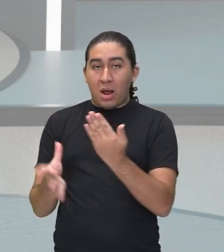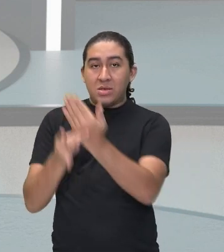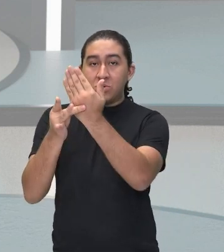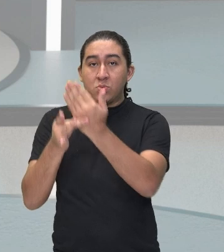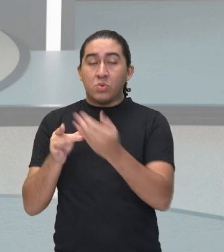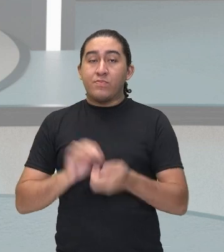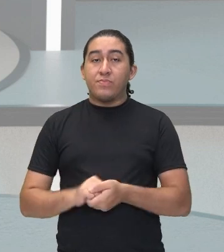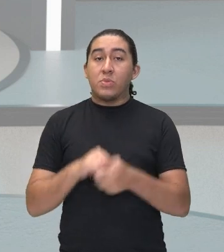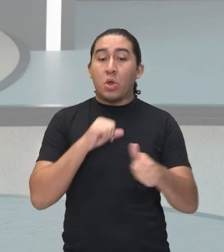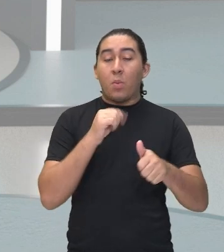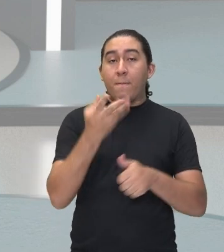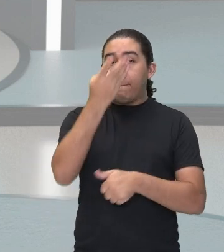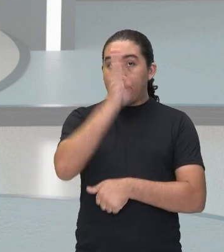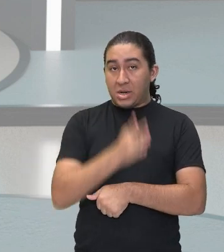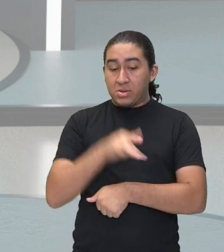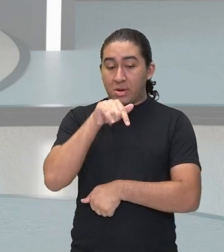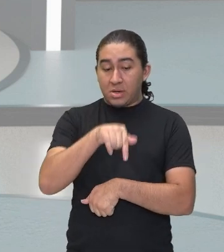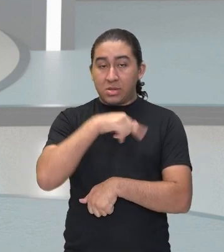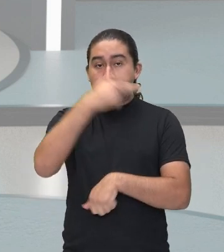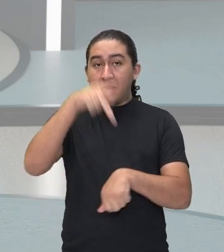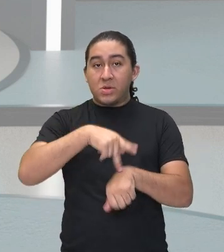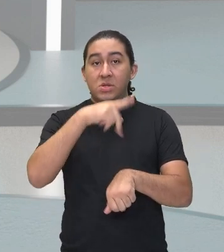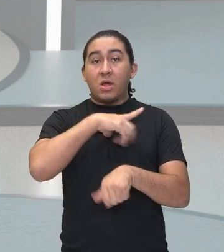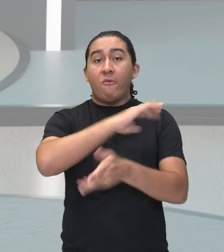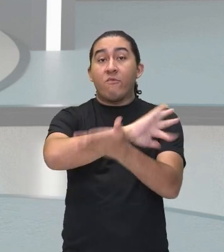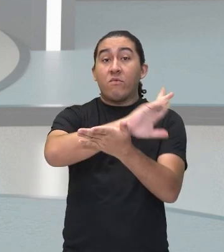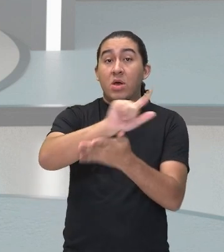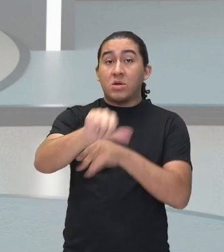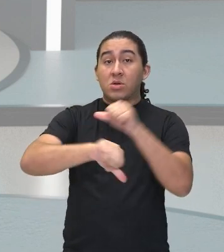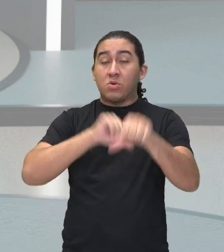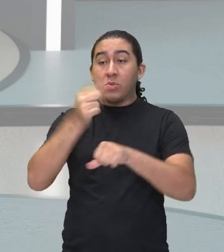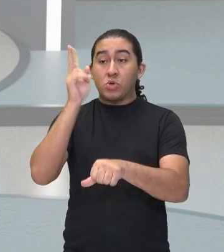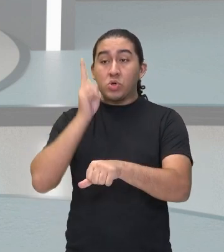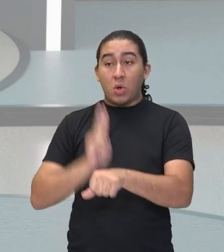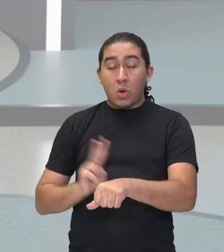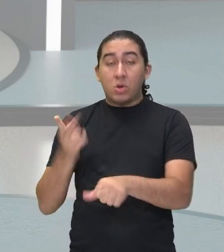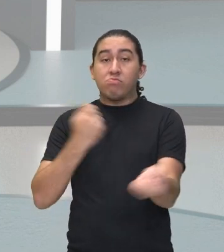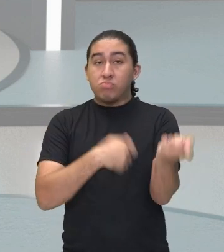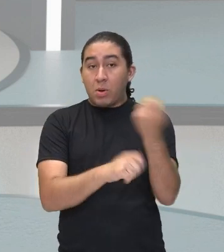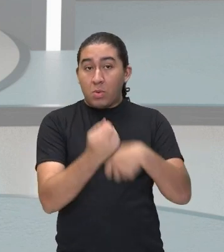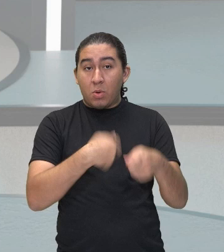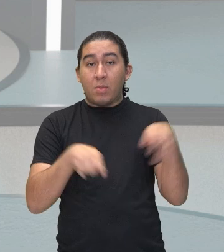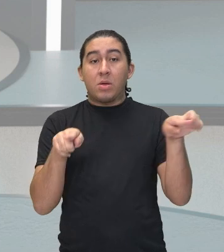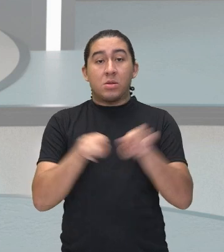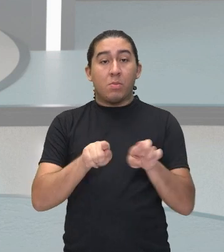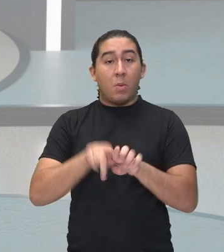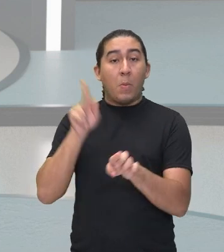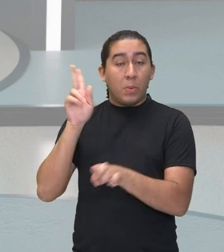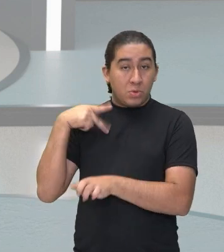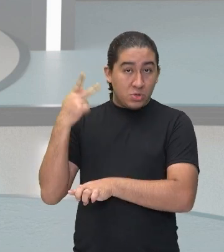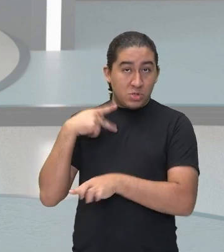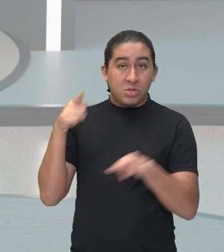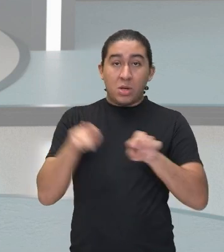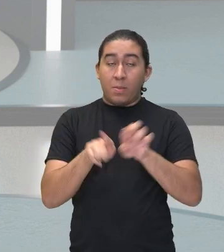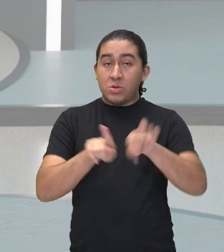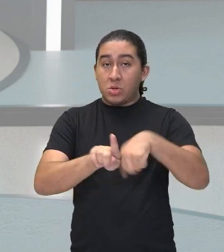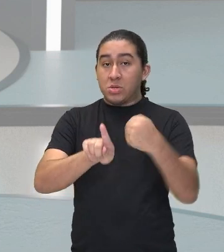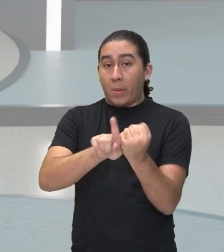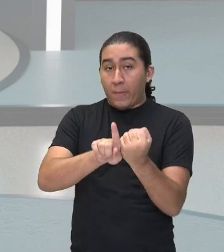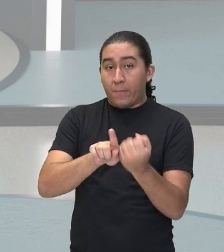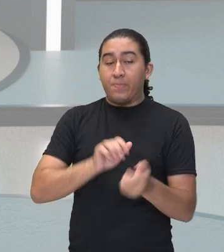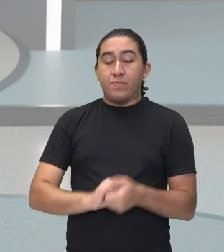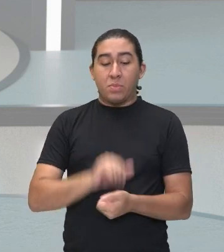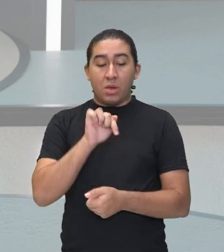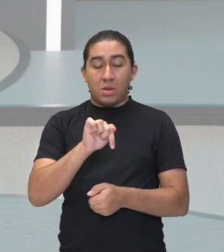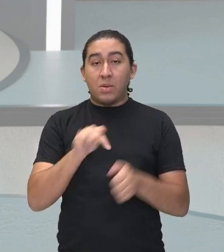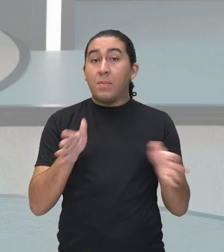Brasil sofreu inúmeras mudanças histórica, econômica, política e social. Nesse